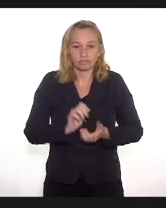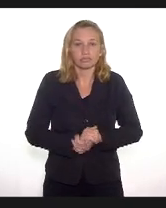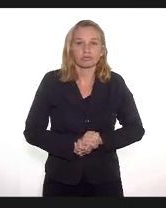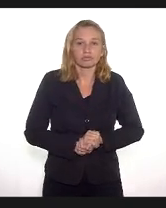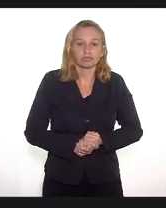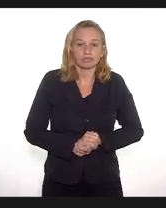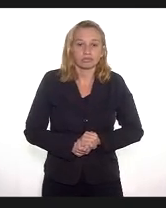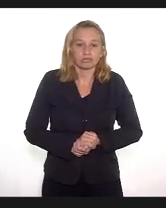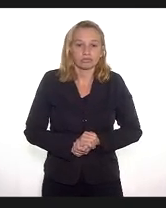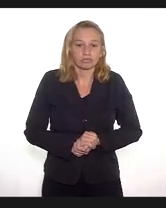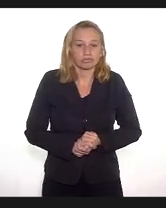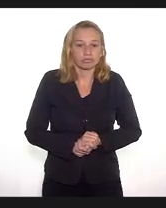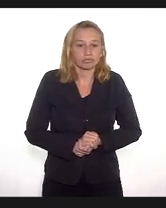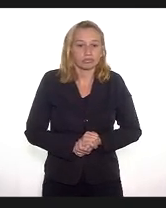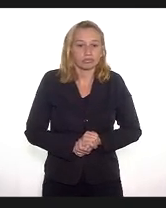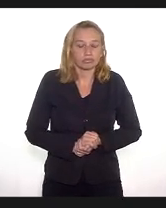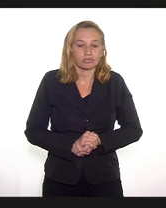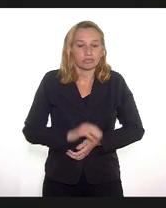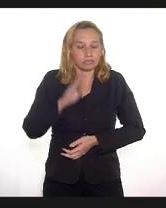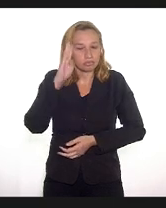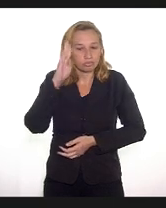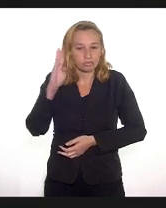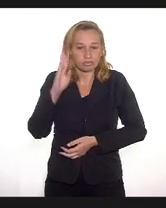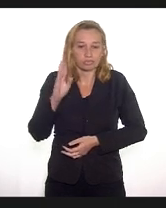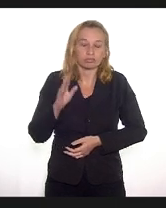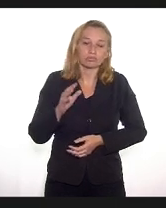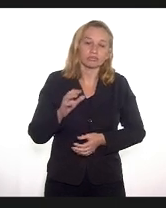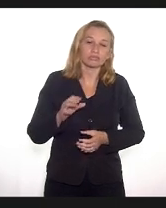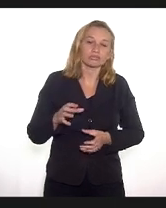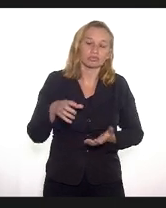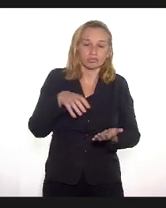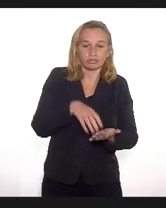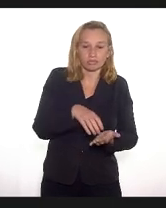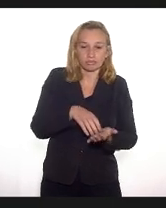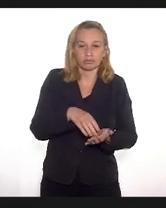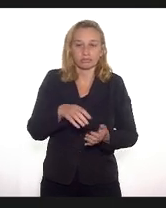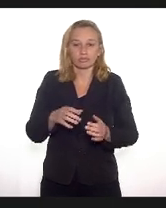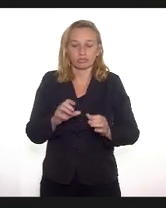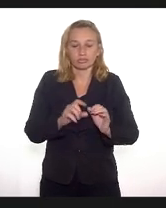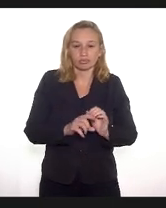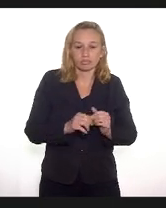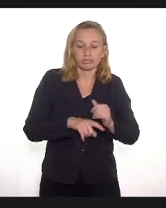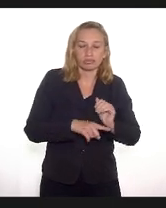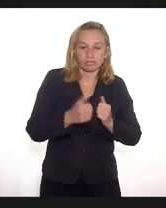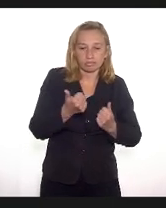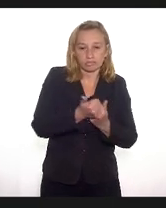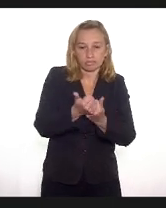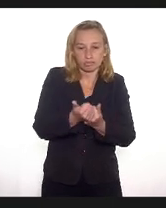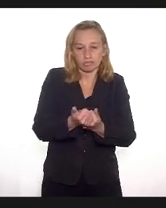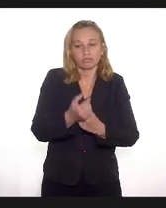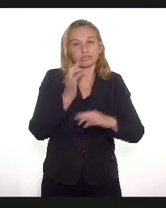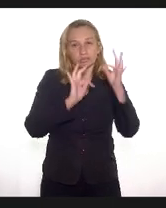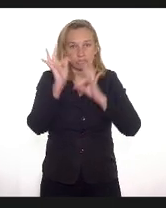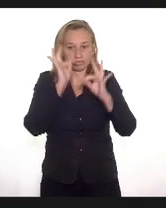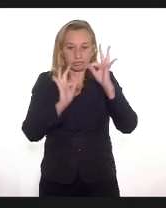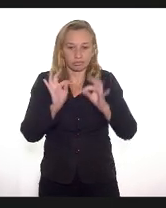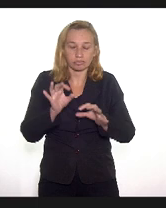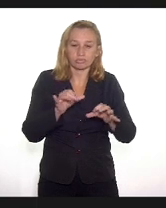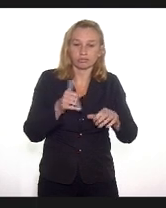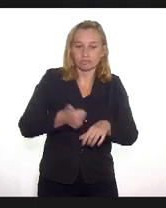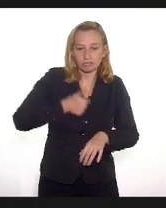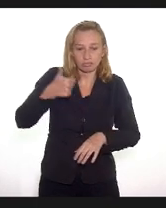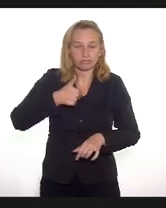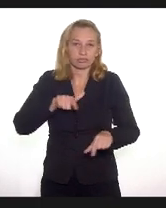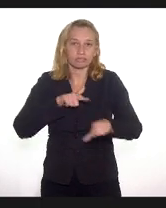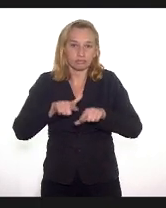entre pares, principalmente no campo da ciência e tecnologia, defendendo sempre o aprimoramento dos trabalhos, das